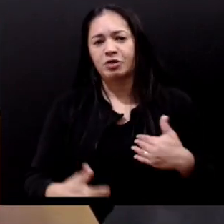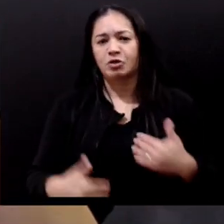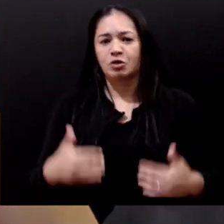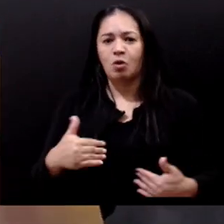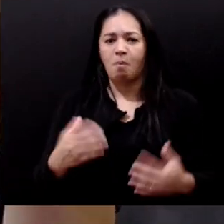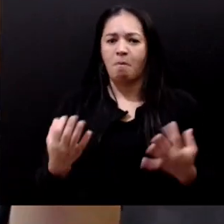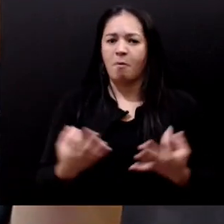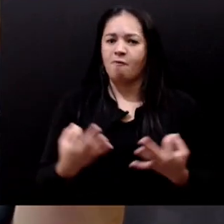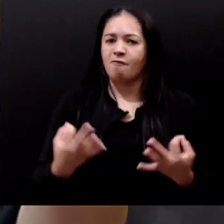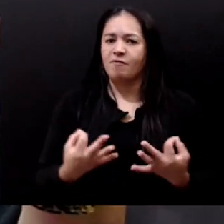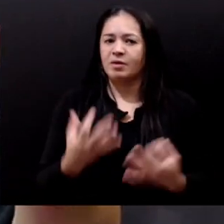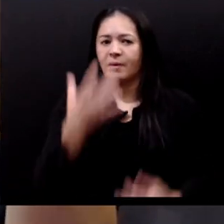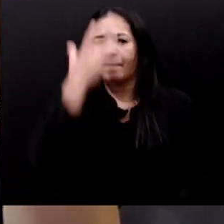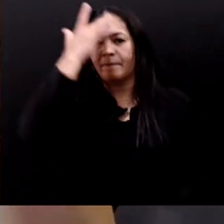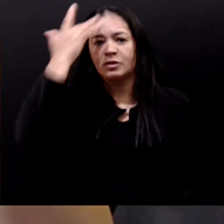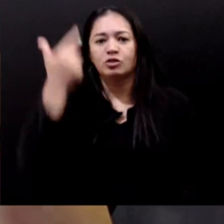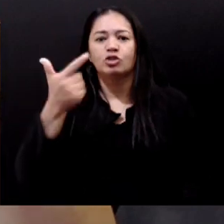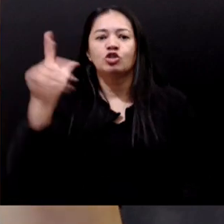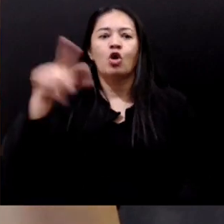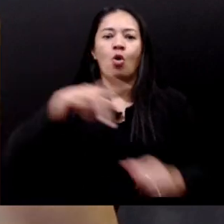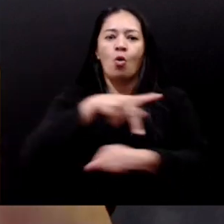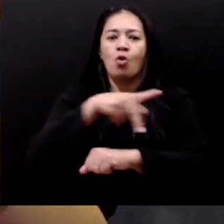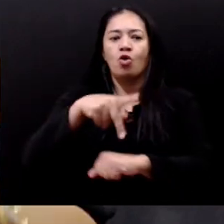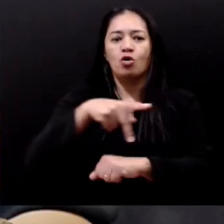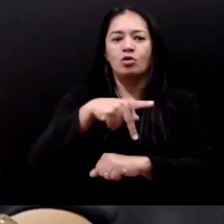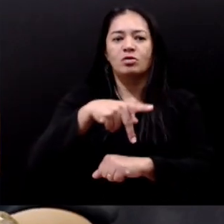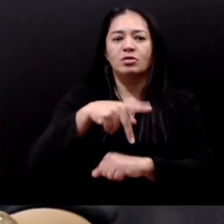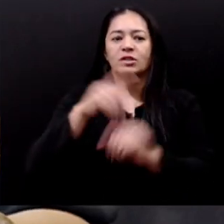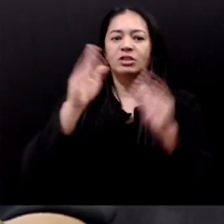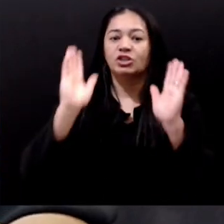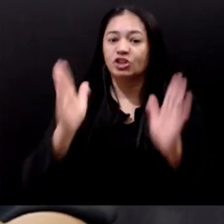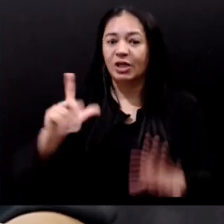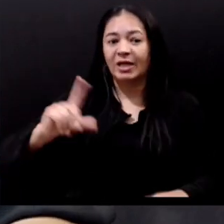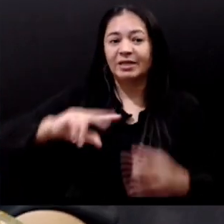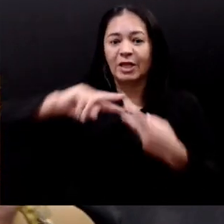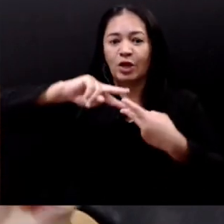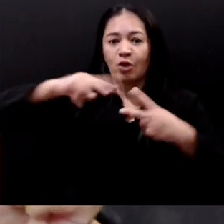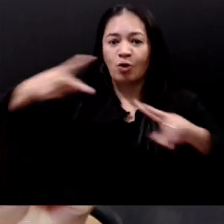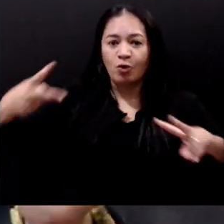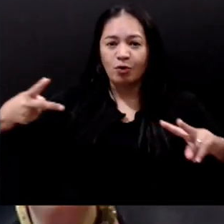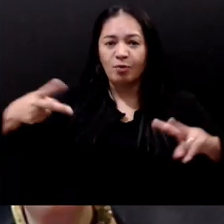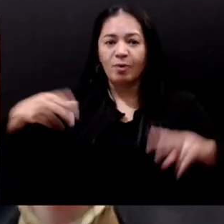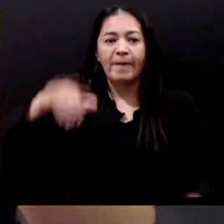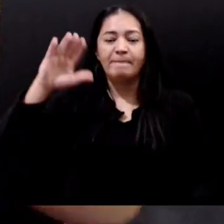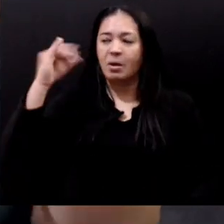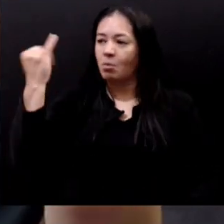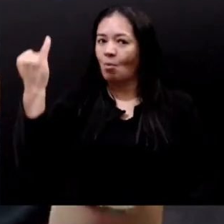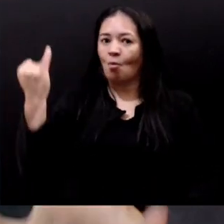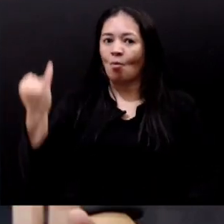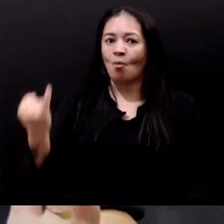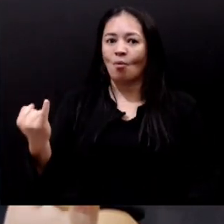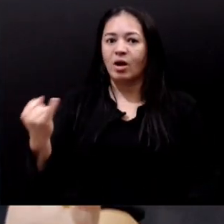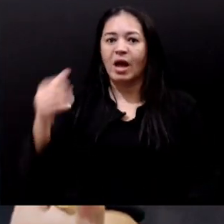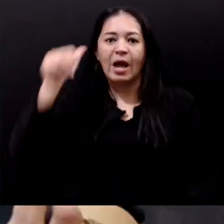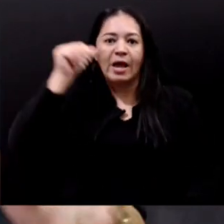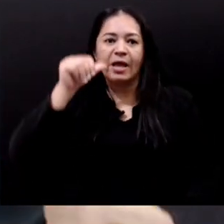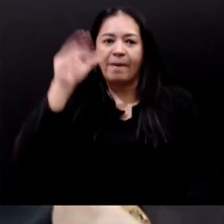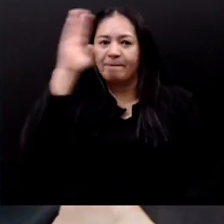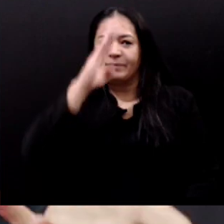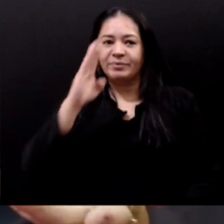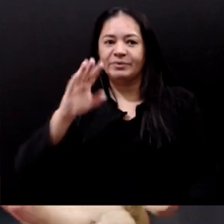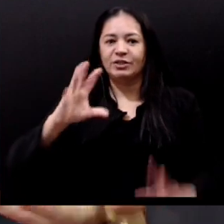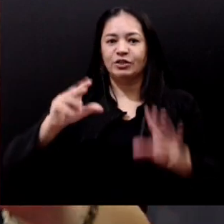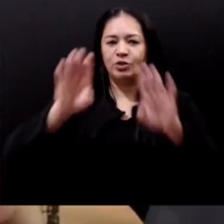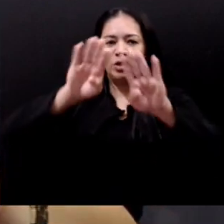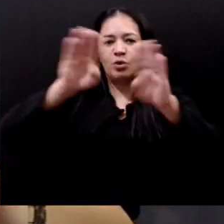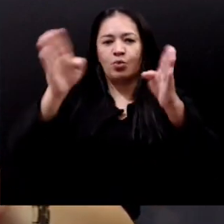outras nacionalidades que costumam já ter um biotipo mais magrinho, e aí a menina brasileira, toda curvilínea, Uhum. né? Que aí